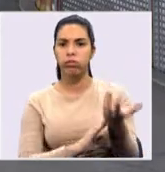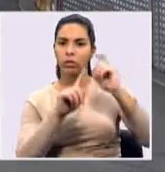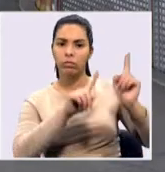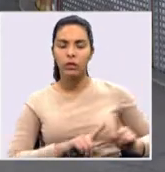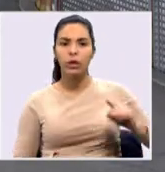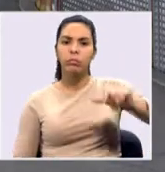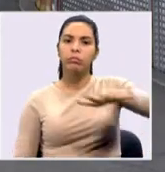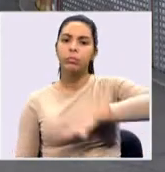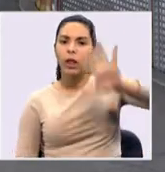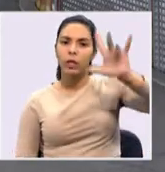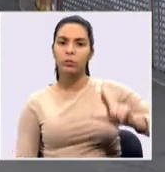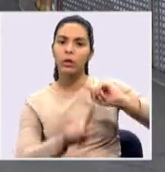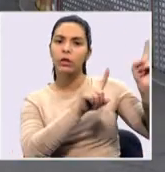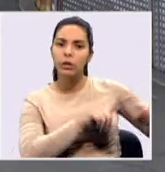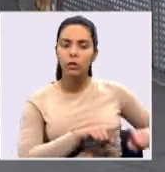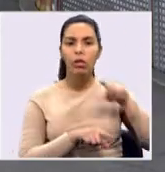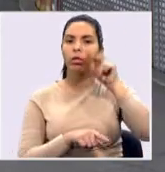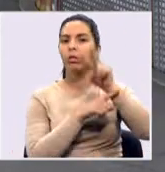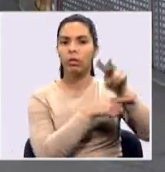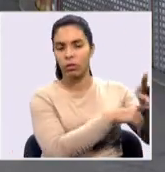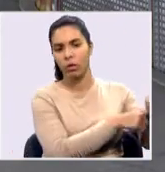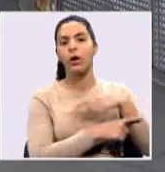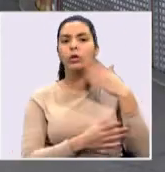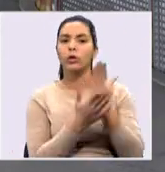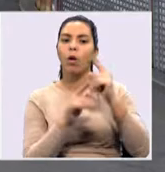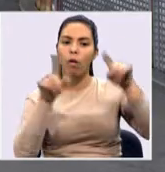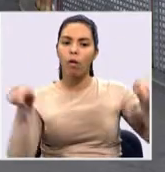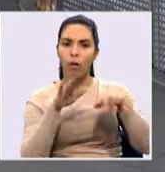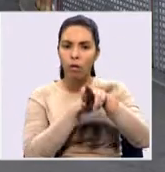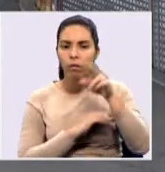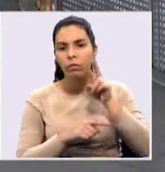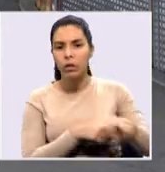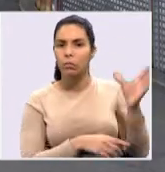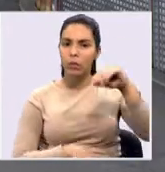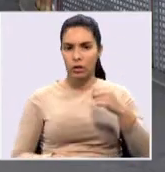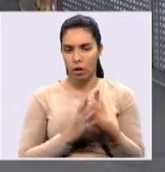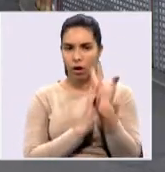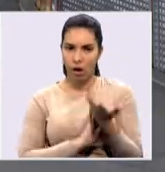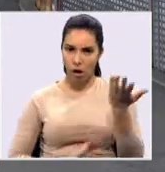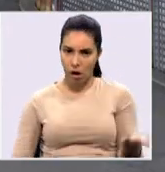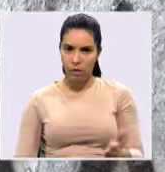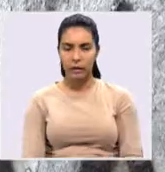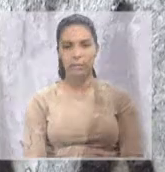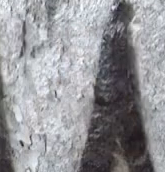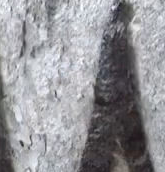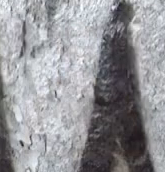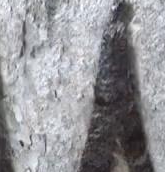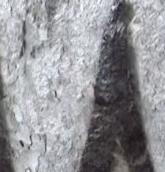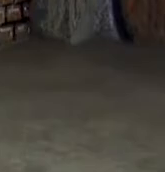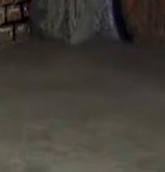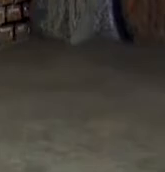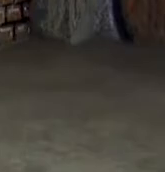há muitas mais. Em Lisboa, há vários espaços de arte que podes visitar. E não estamos a falar só de galerias.